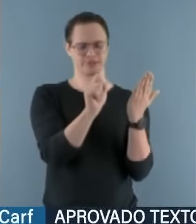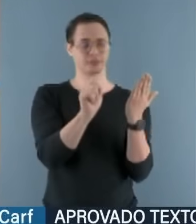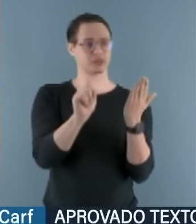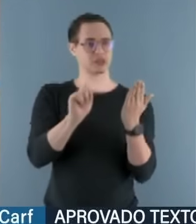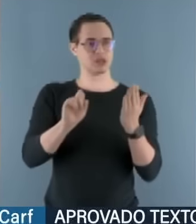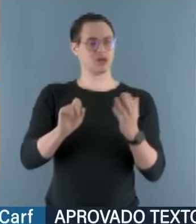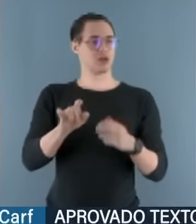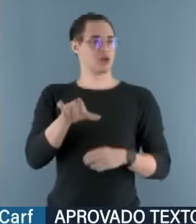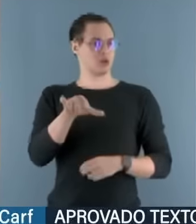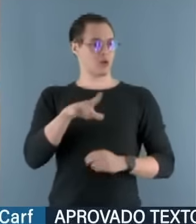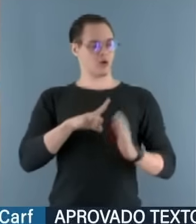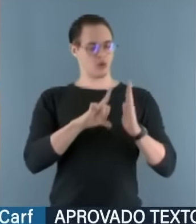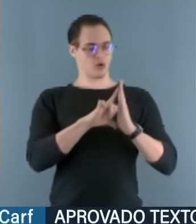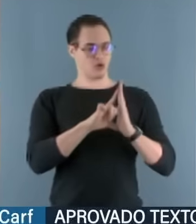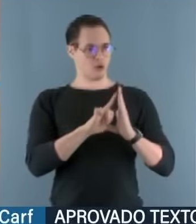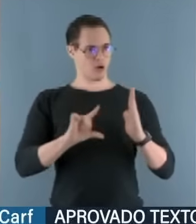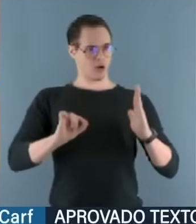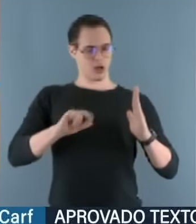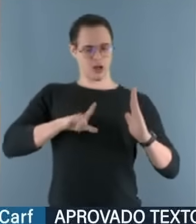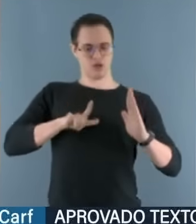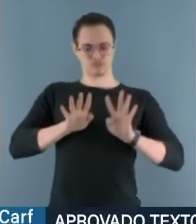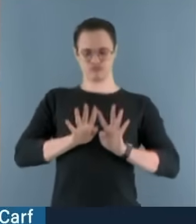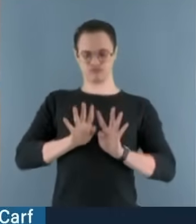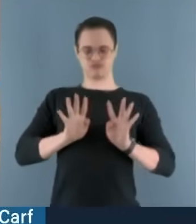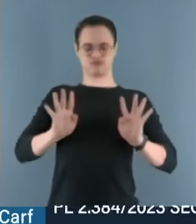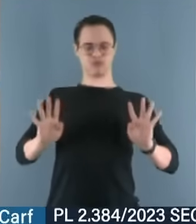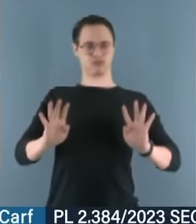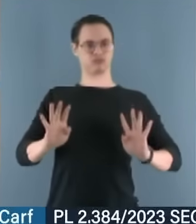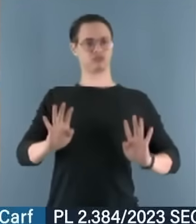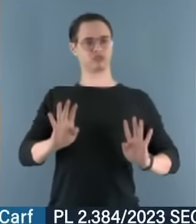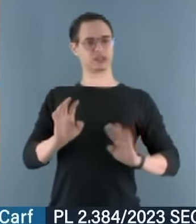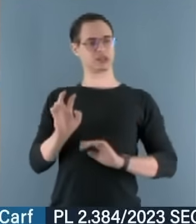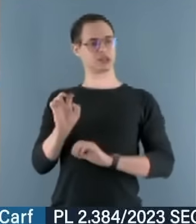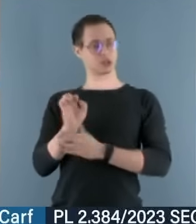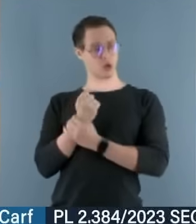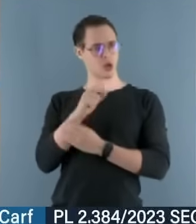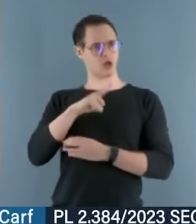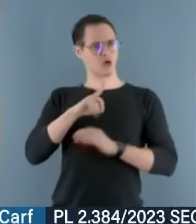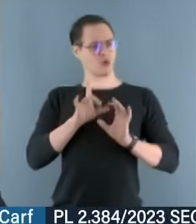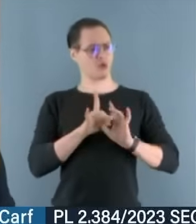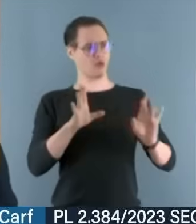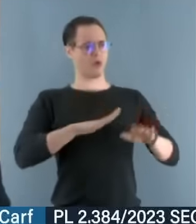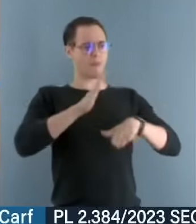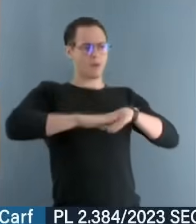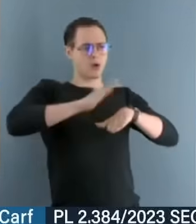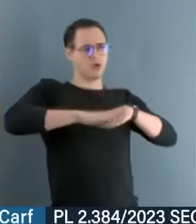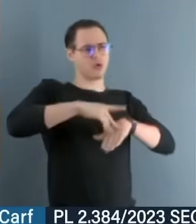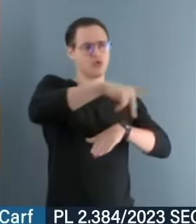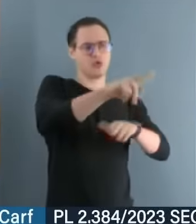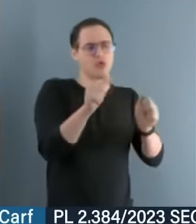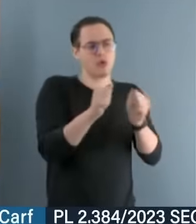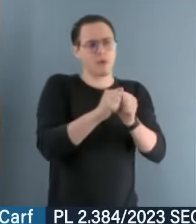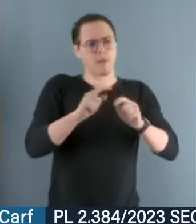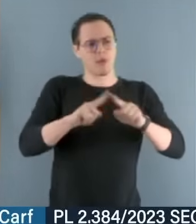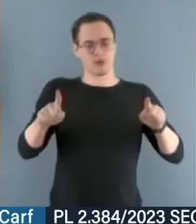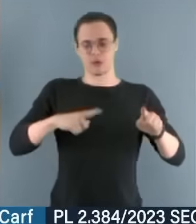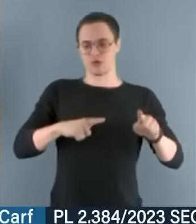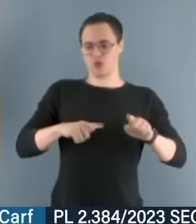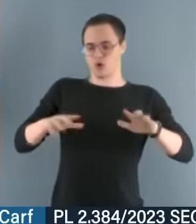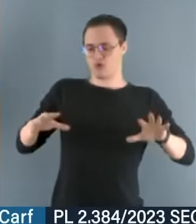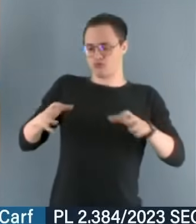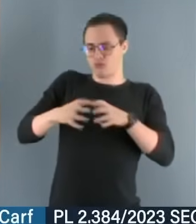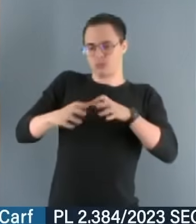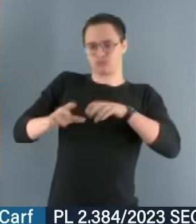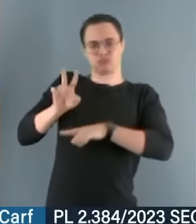Planalto tinha forças à sua disposição e o batalhão da Guarda